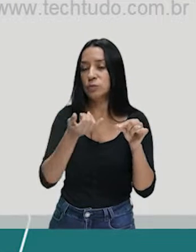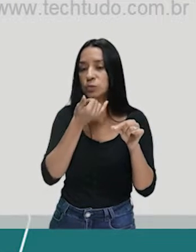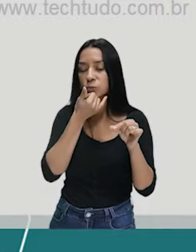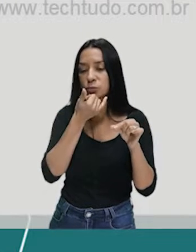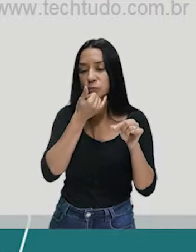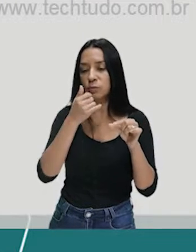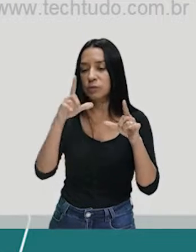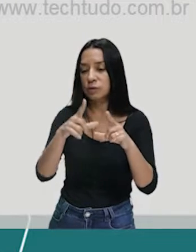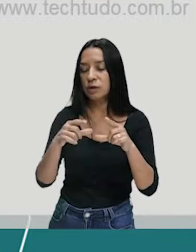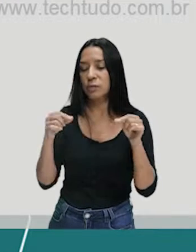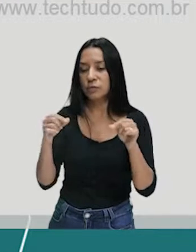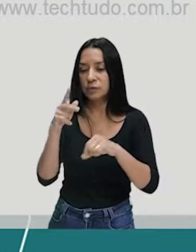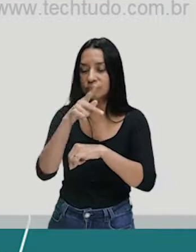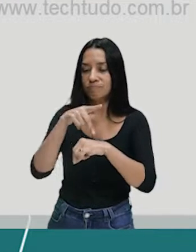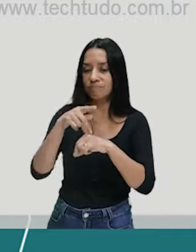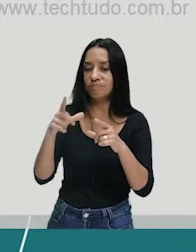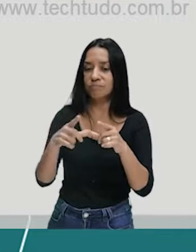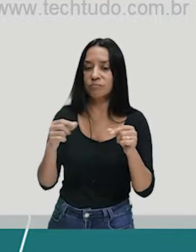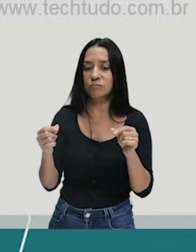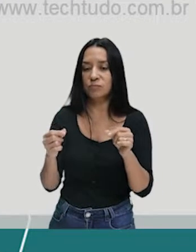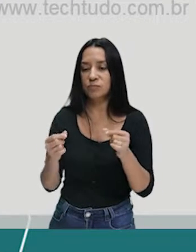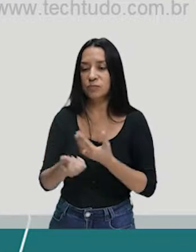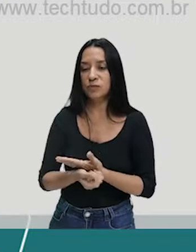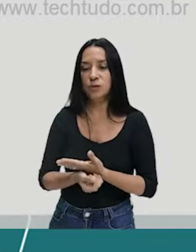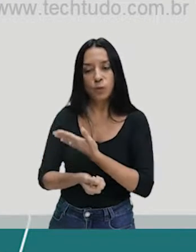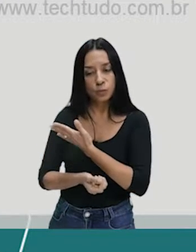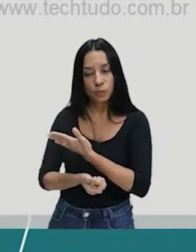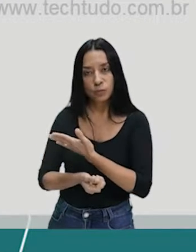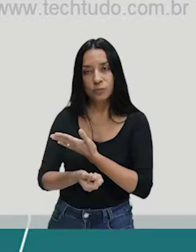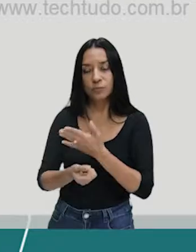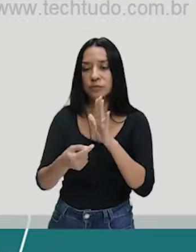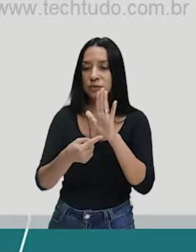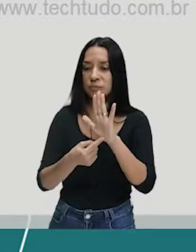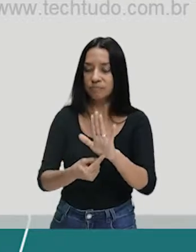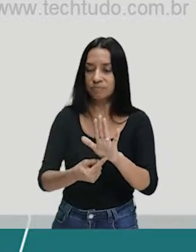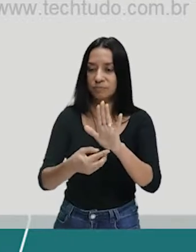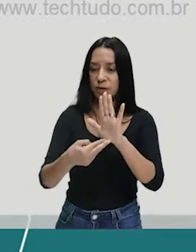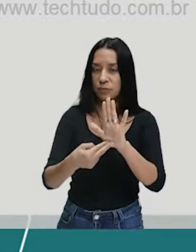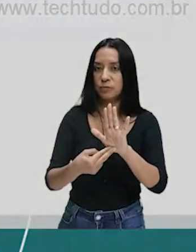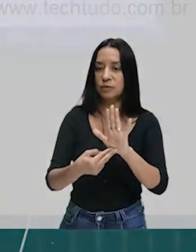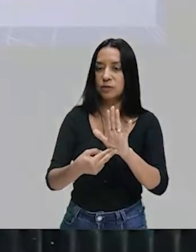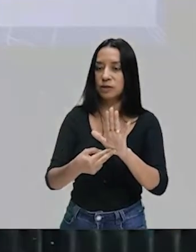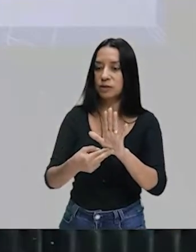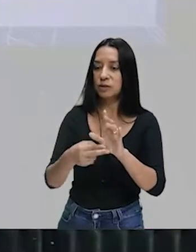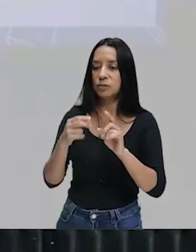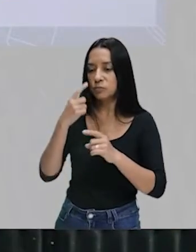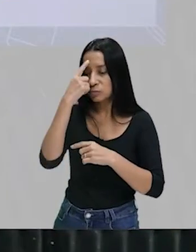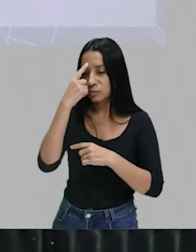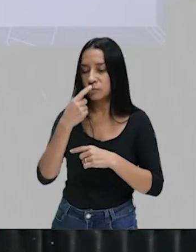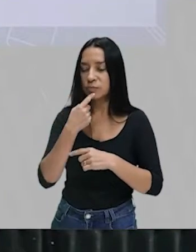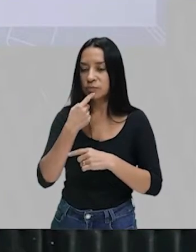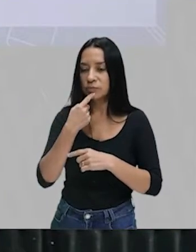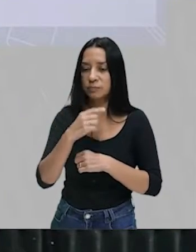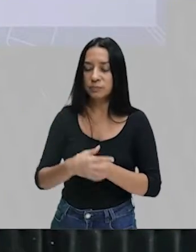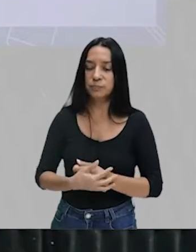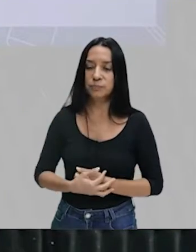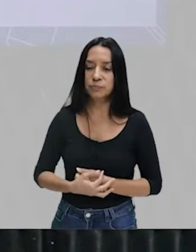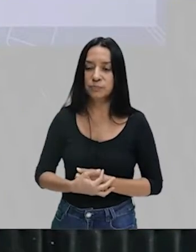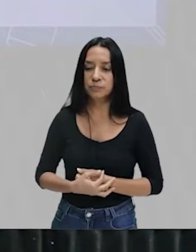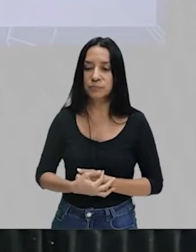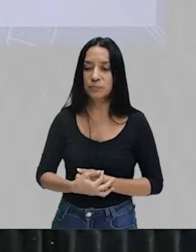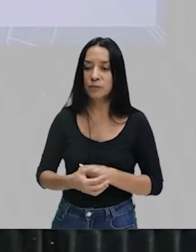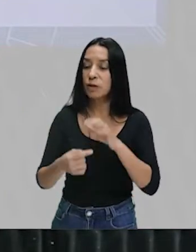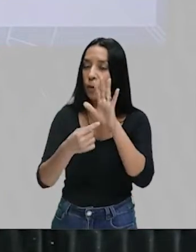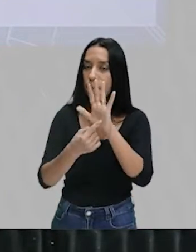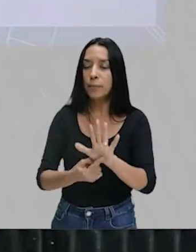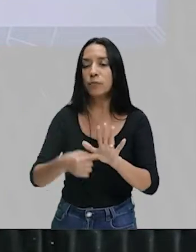esses dois ícones nada mais são do que representações gráficas imagens que são usadas para transmitir